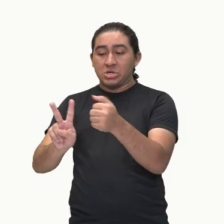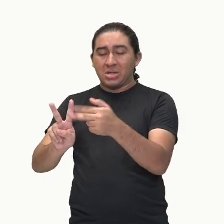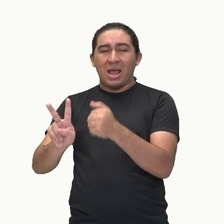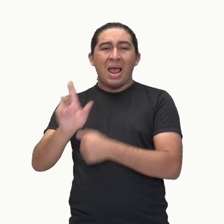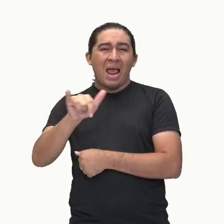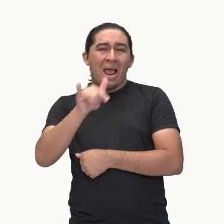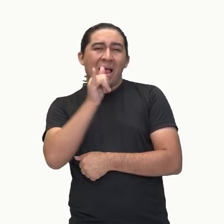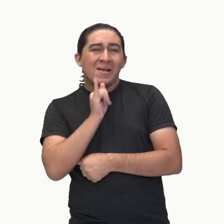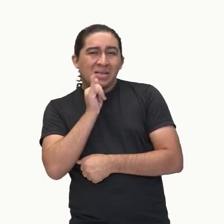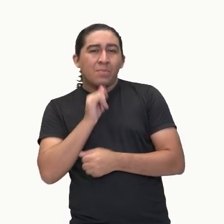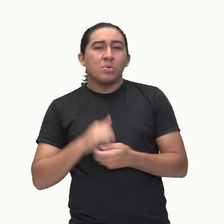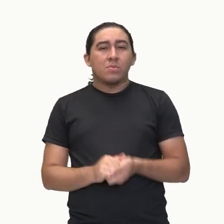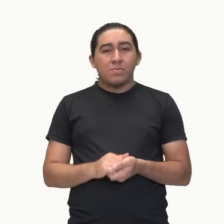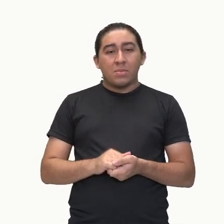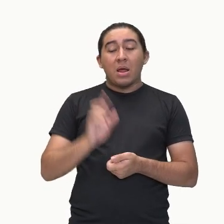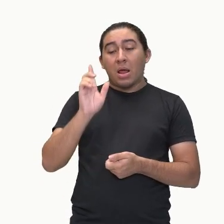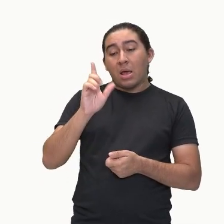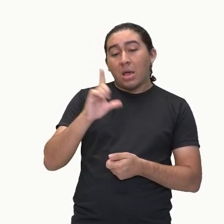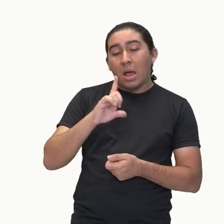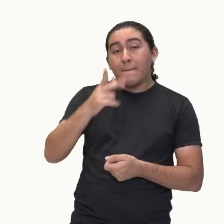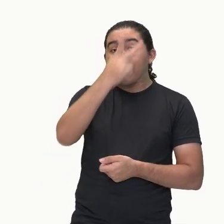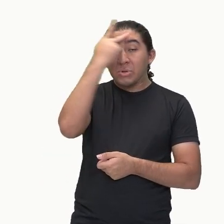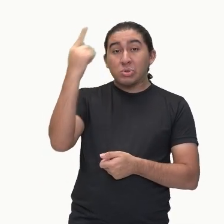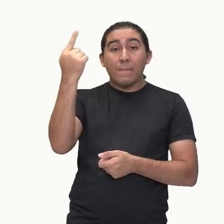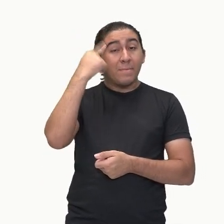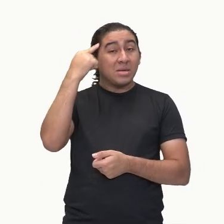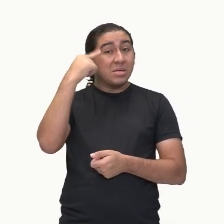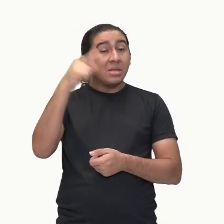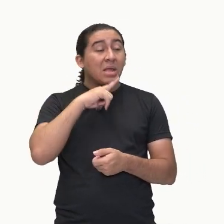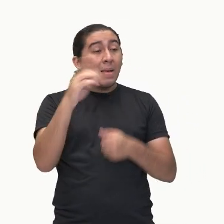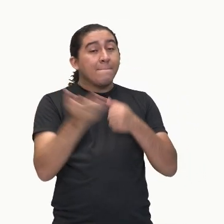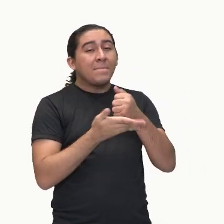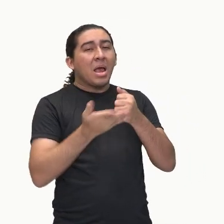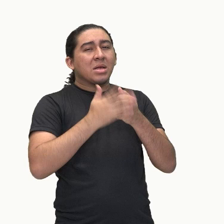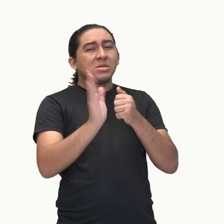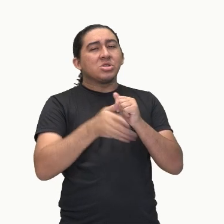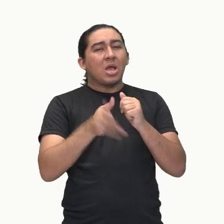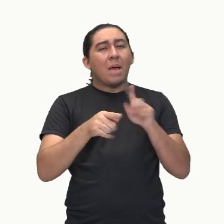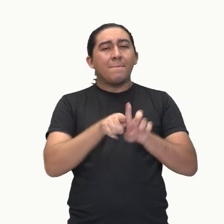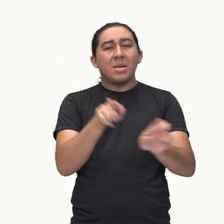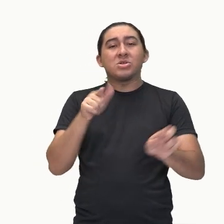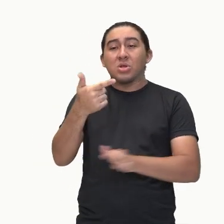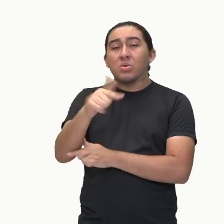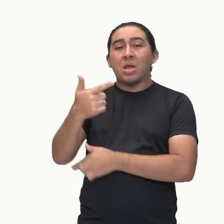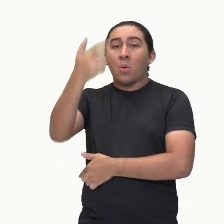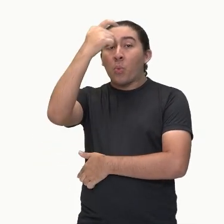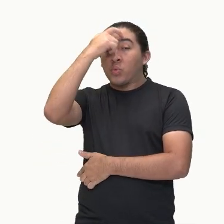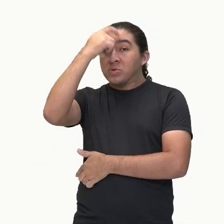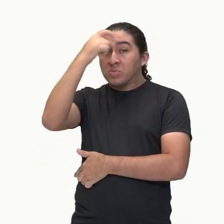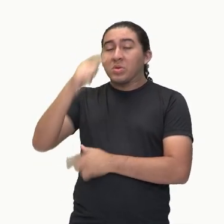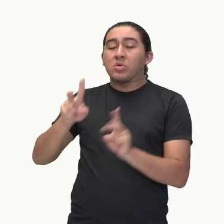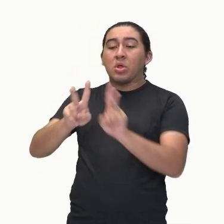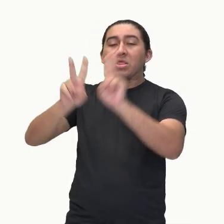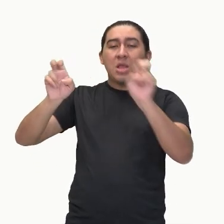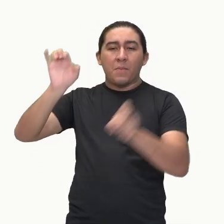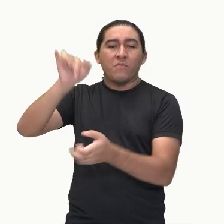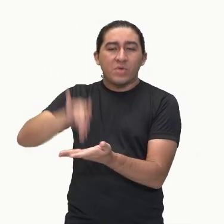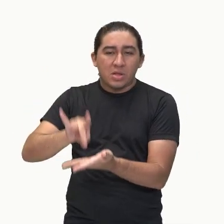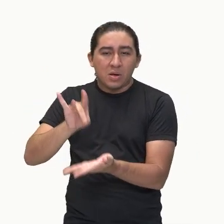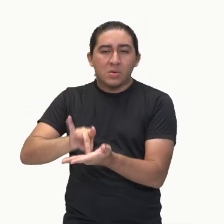algo pré-estabelecido, sem, aquele conhecimento sobre